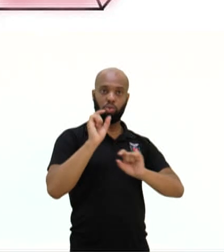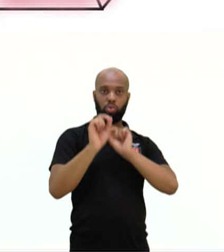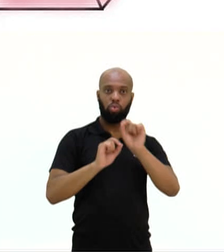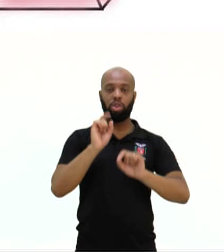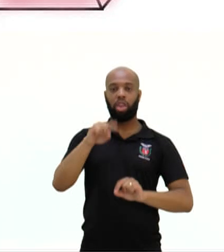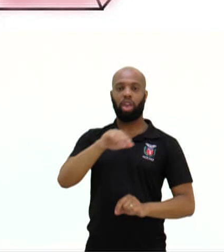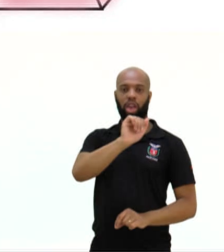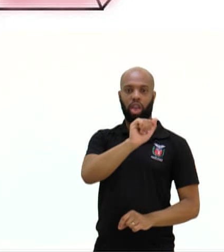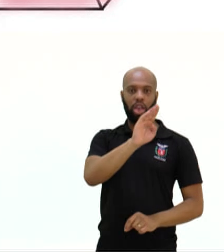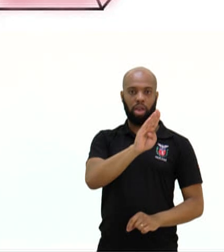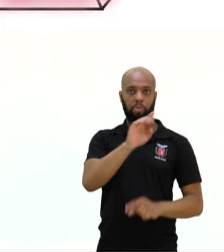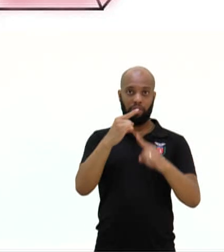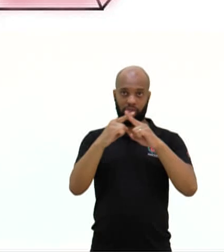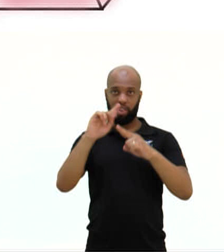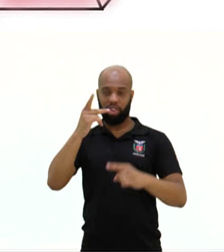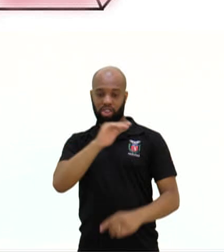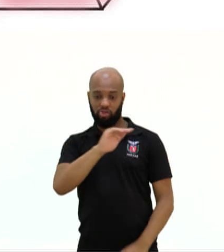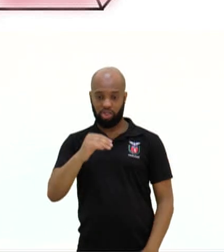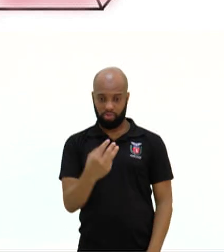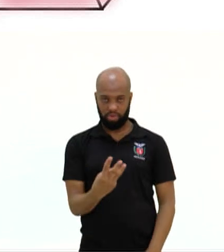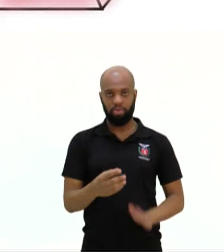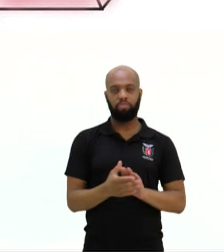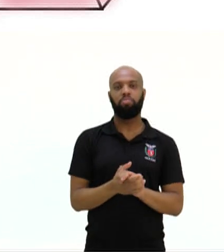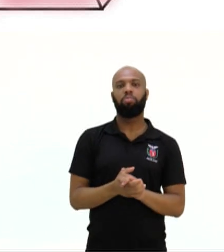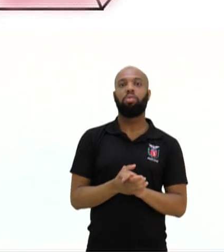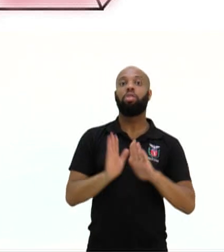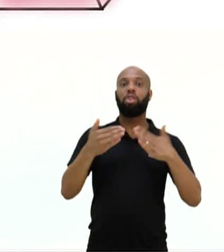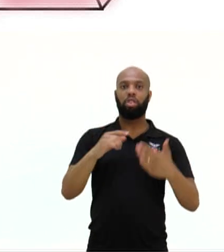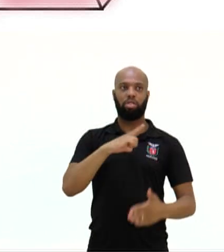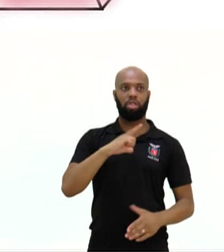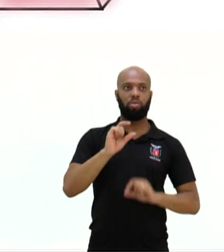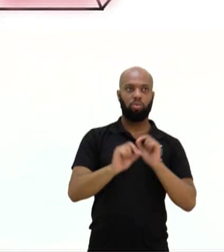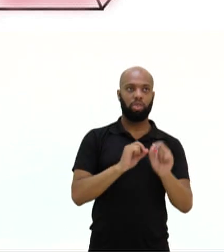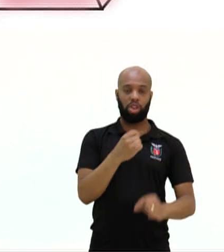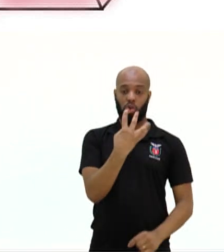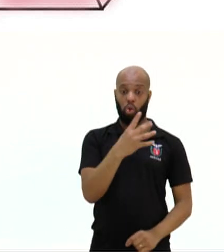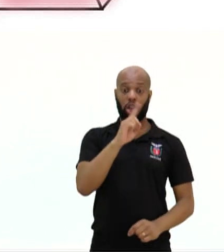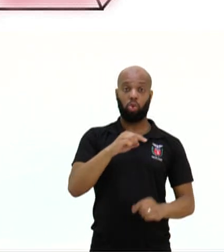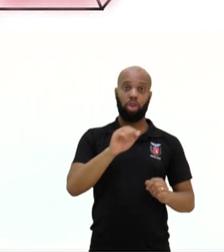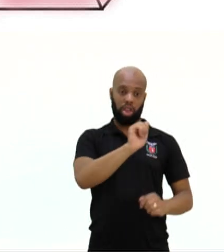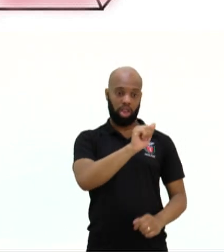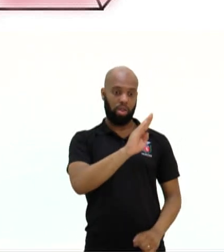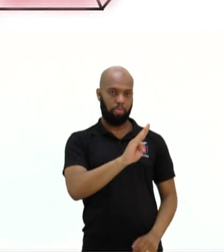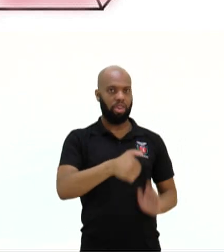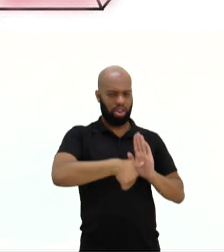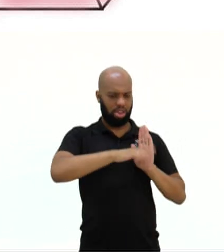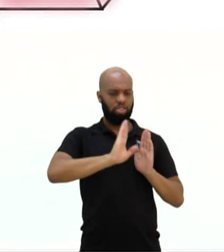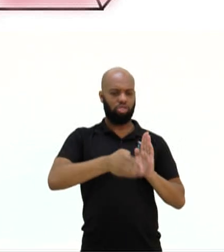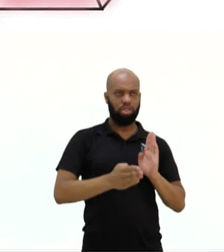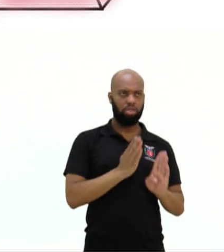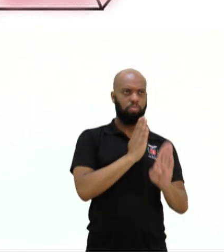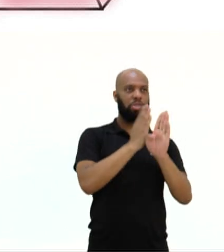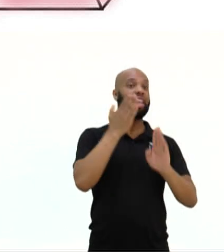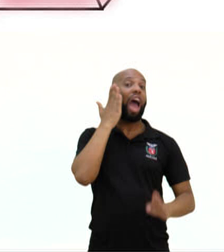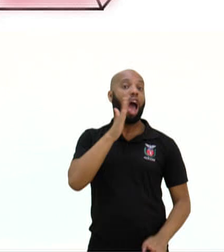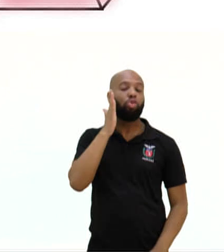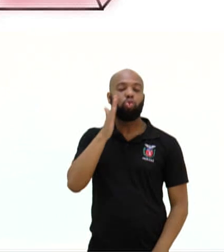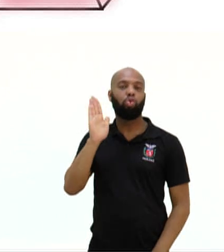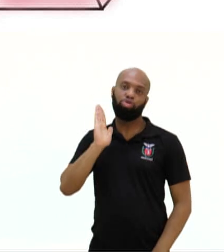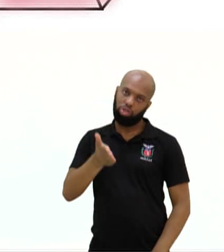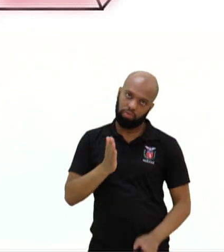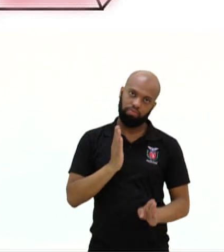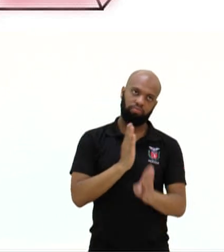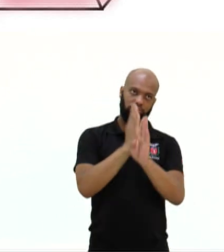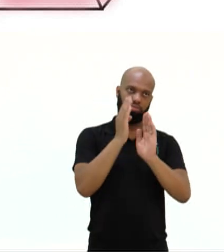base vezes a altura divididos por 3. Então, 4 é a área da base, certo? Que foi o resultado que nós encontramos aqui.